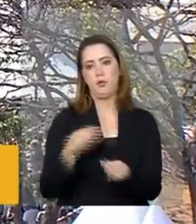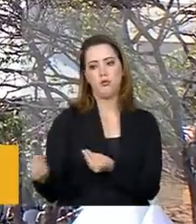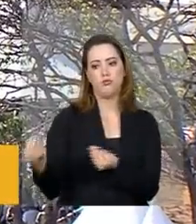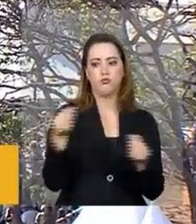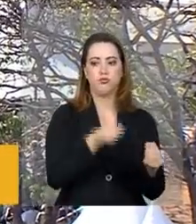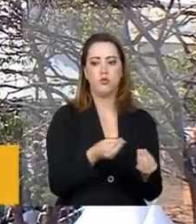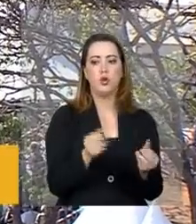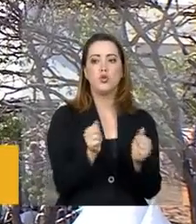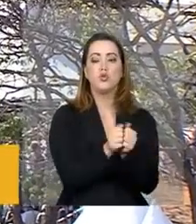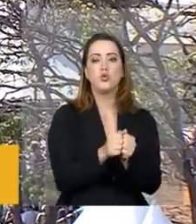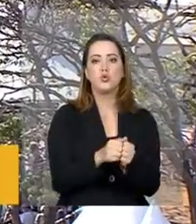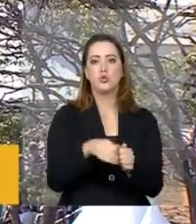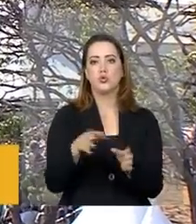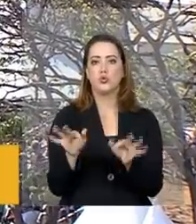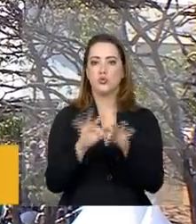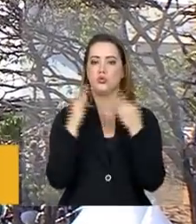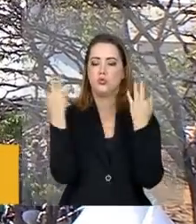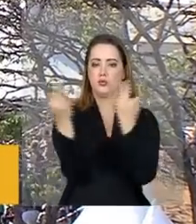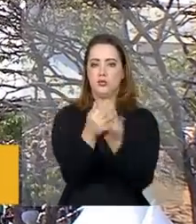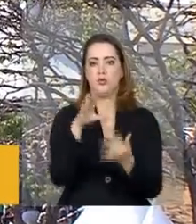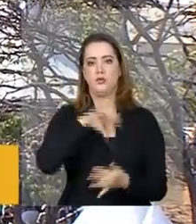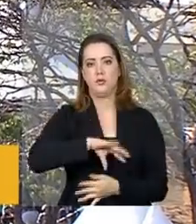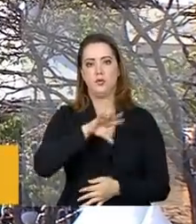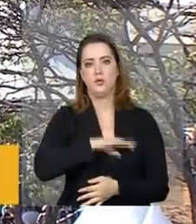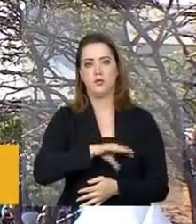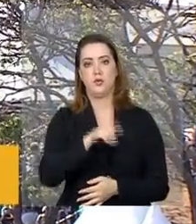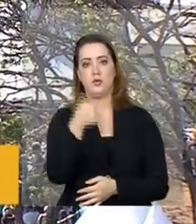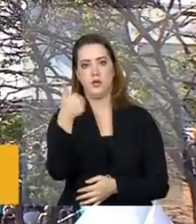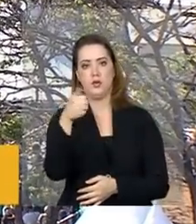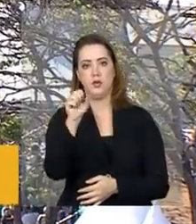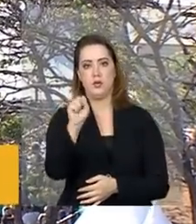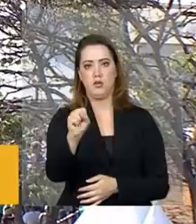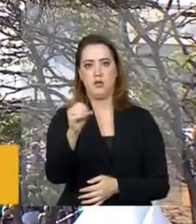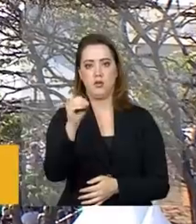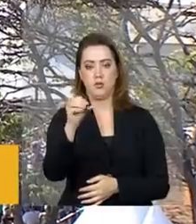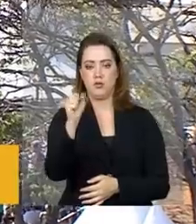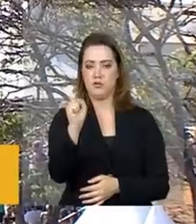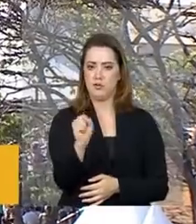família real, né, em 1808. Então são